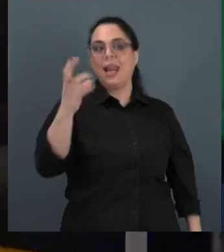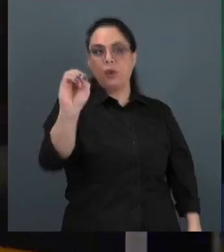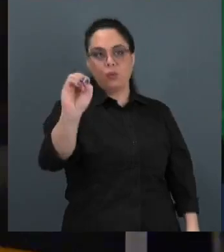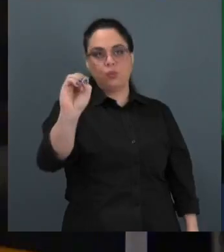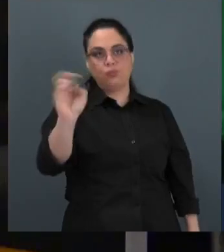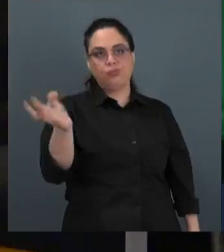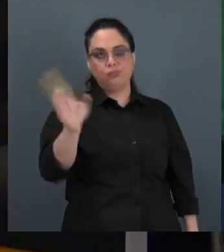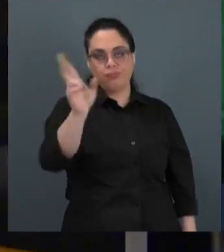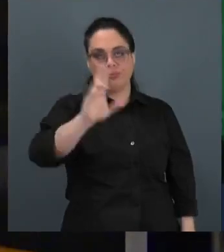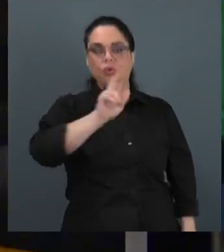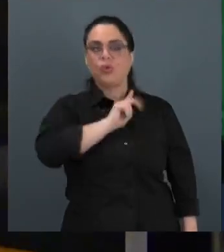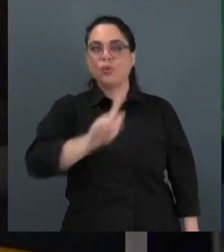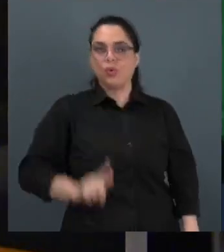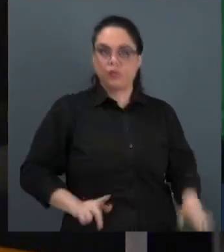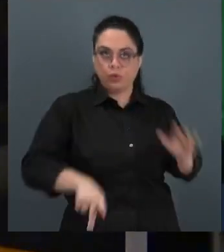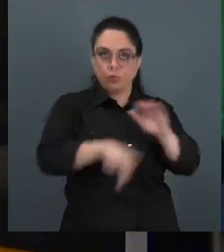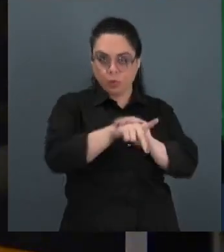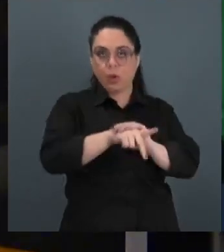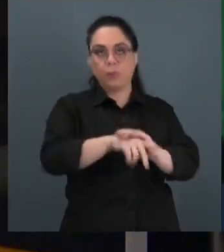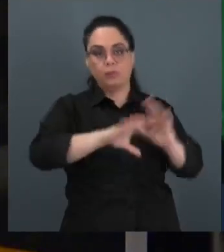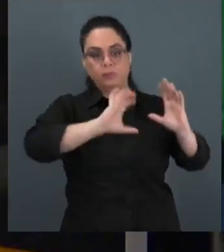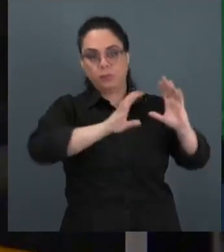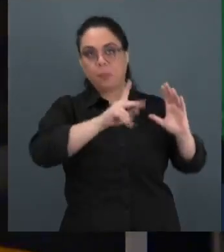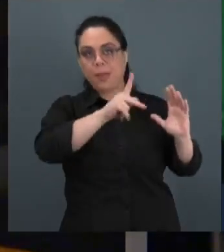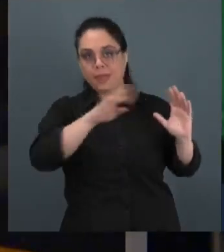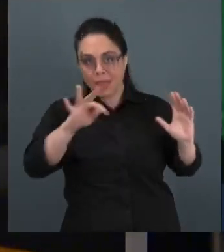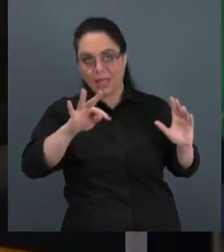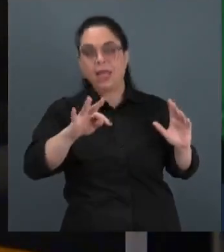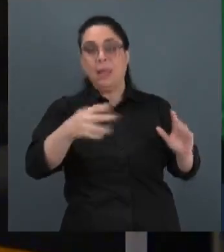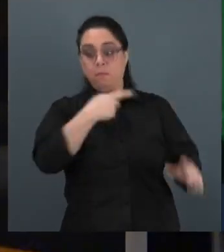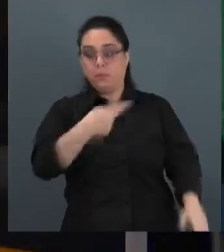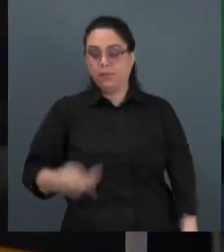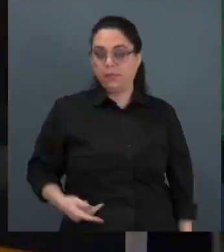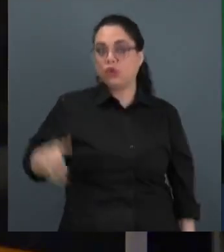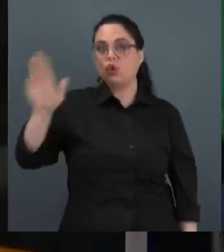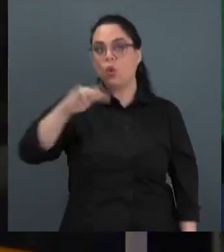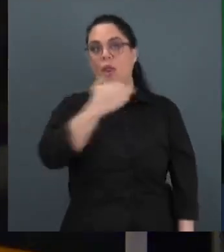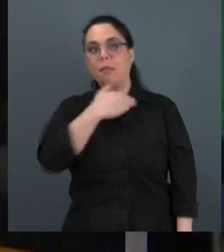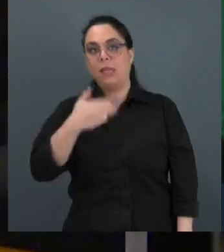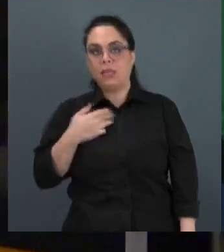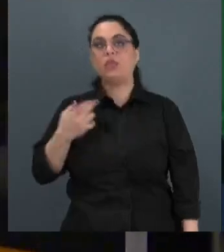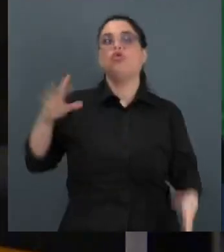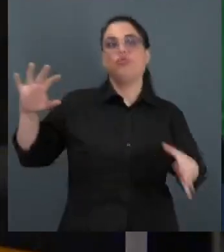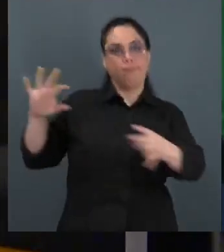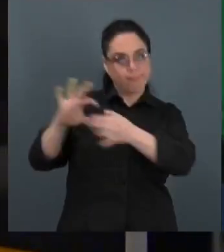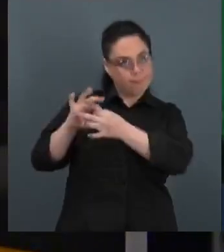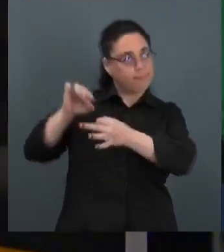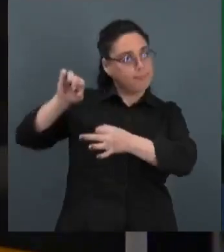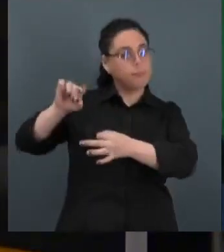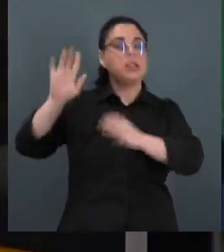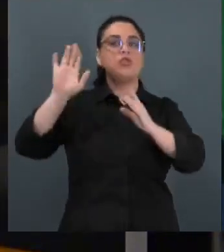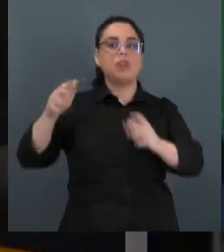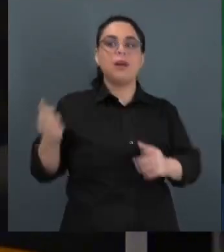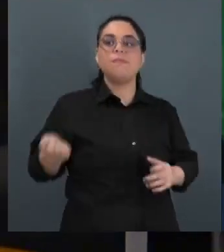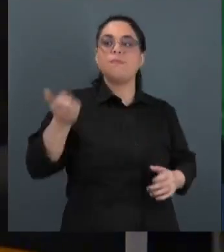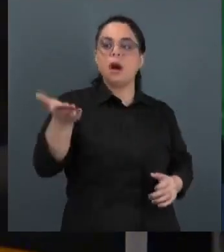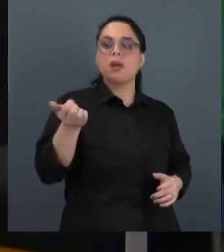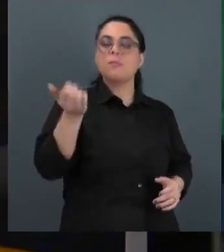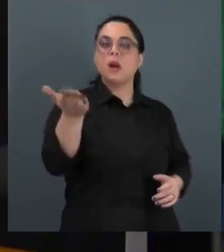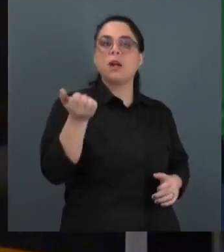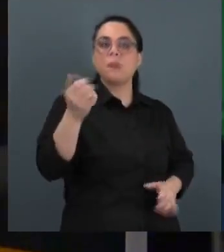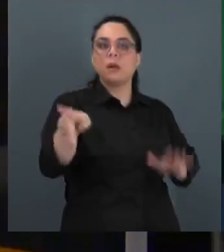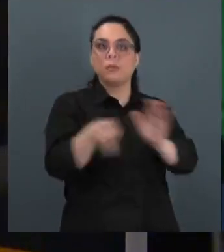governo do PT, que o presidente Lula e os seus ministros já colocaram na conta das